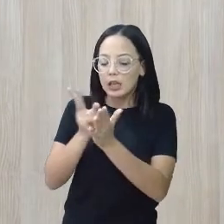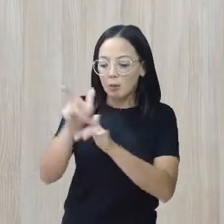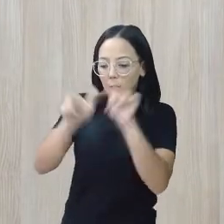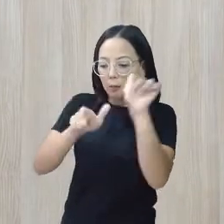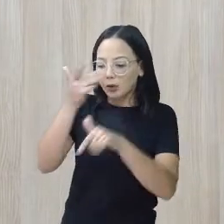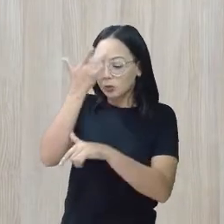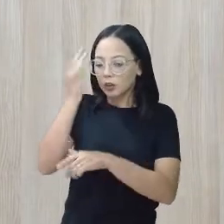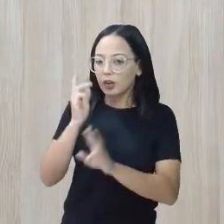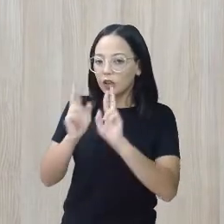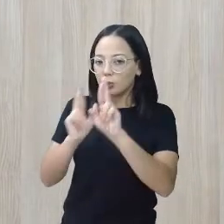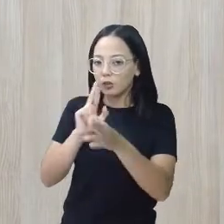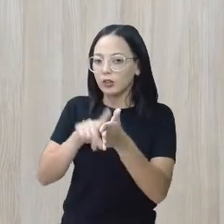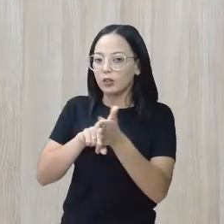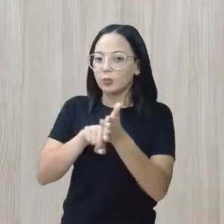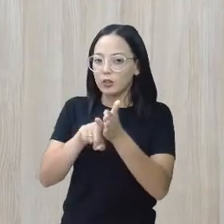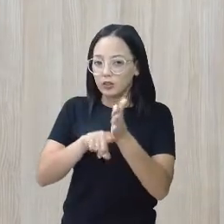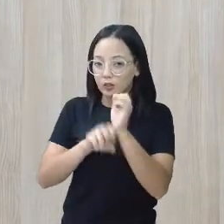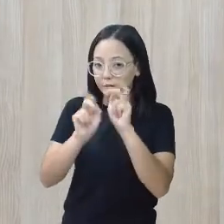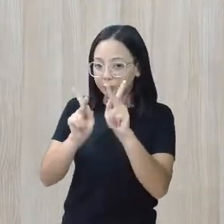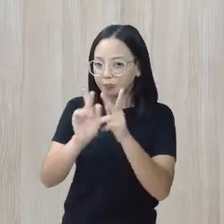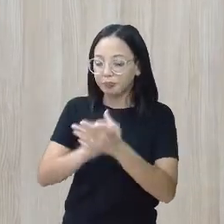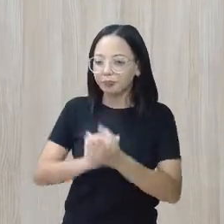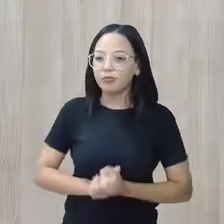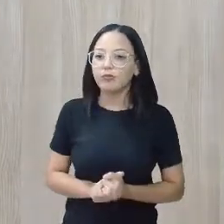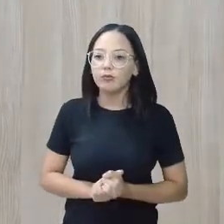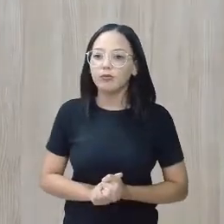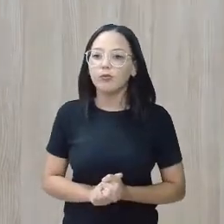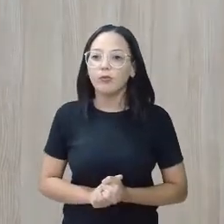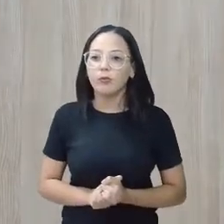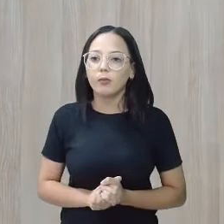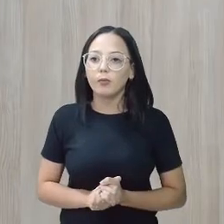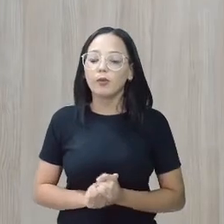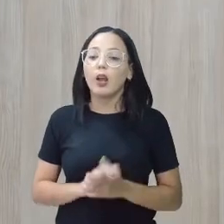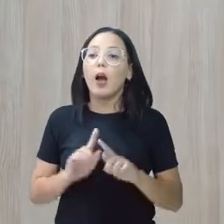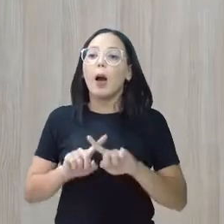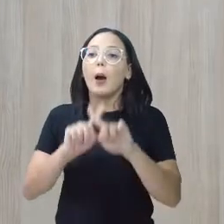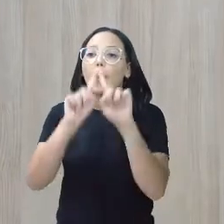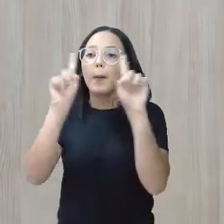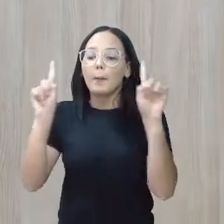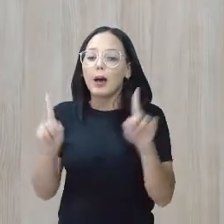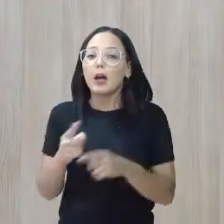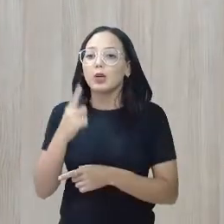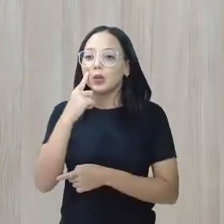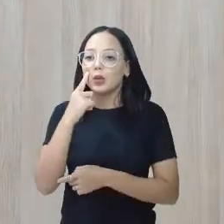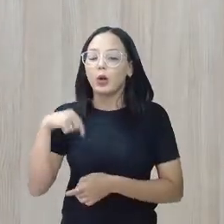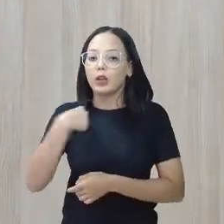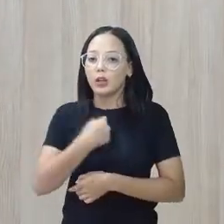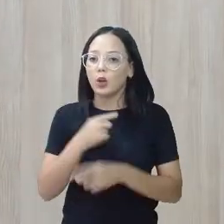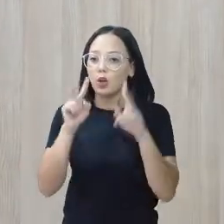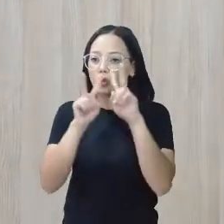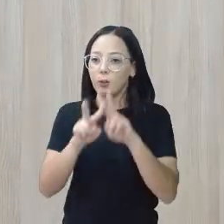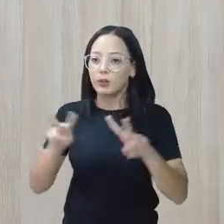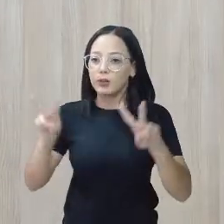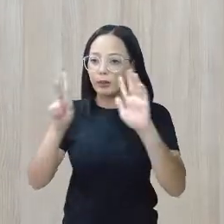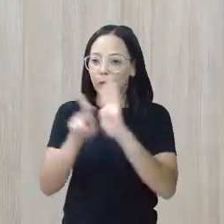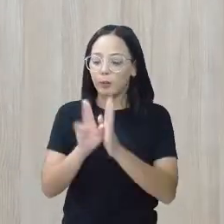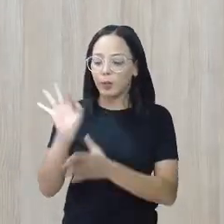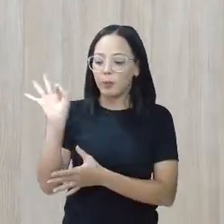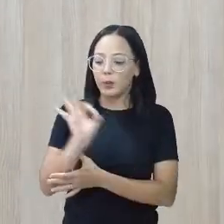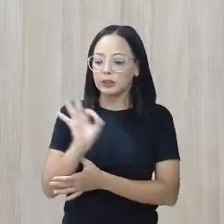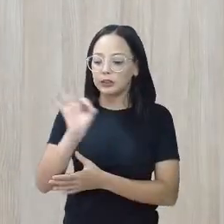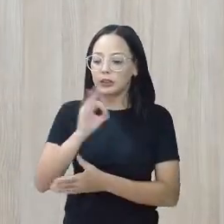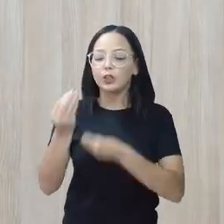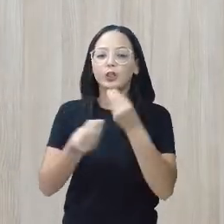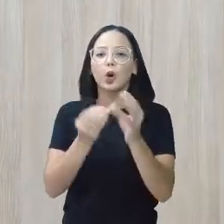pessoas que responderam essa pesquisa, tá? Já na frequência que a gente vai observar a porcentagem, como é que a gente